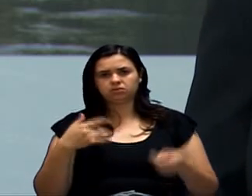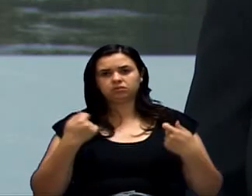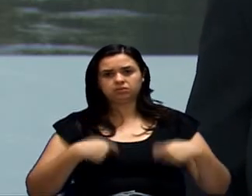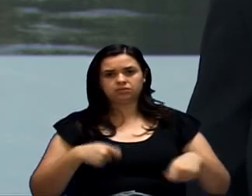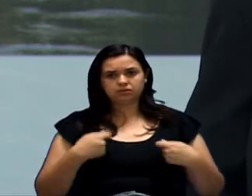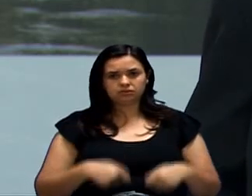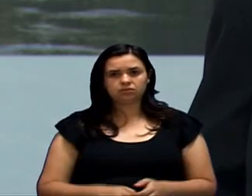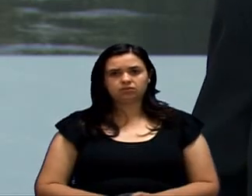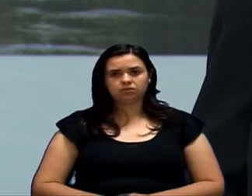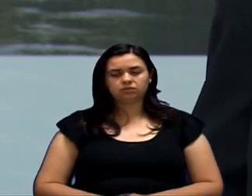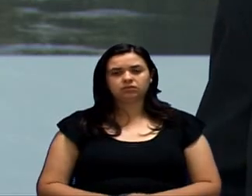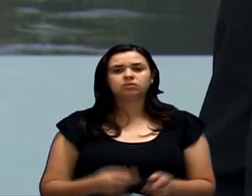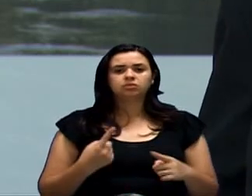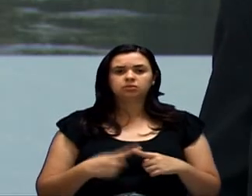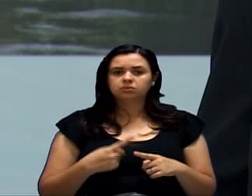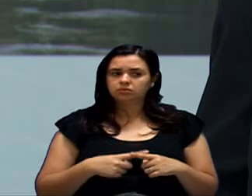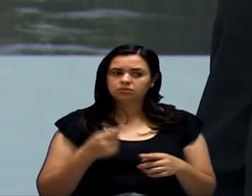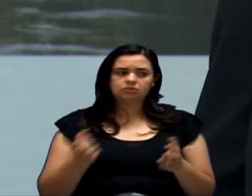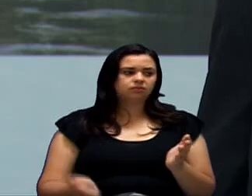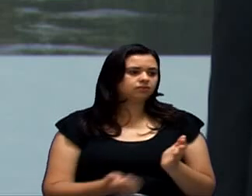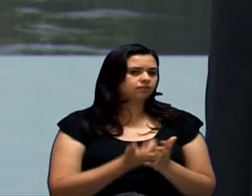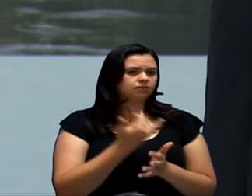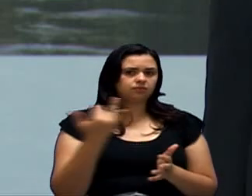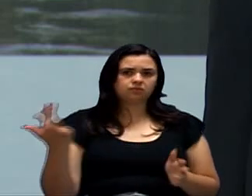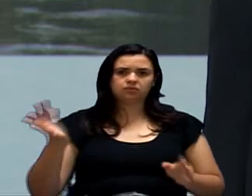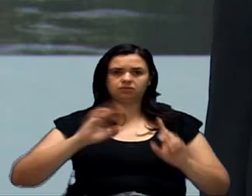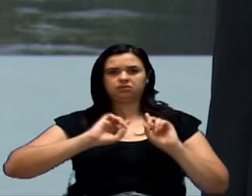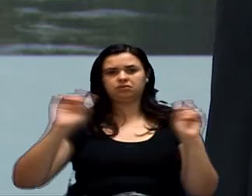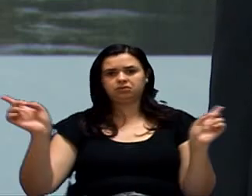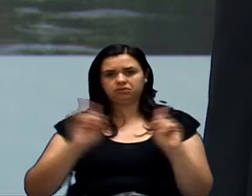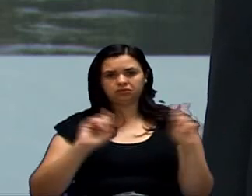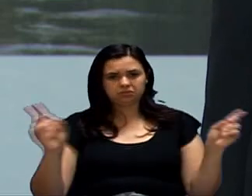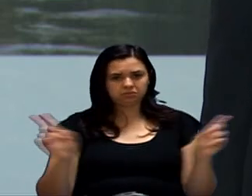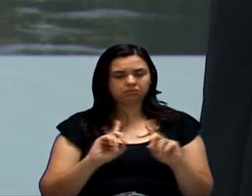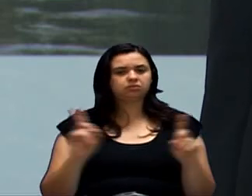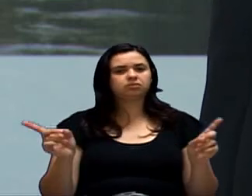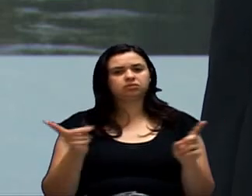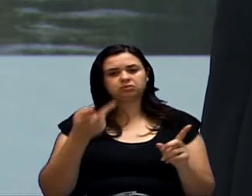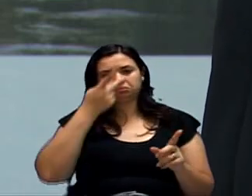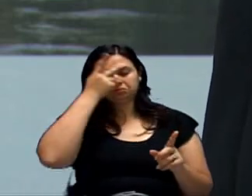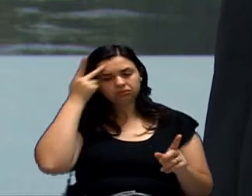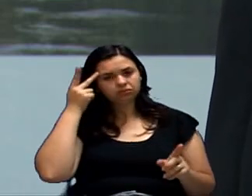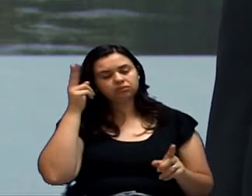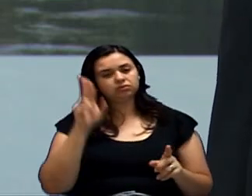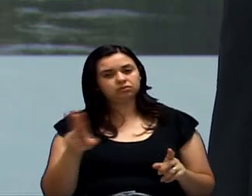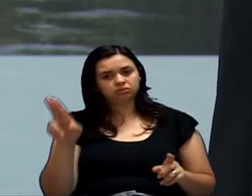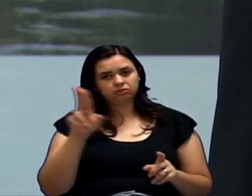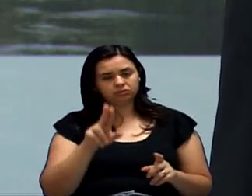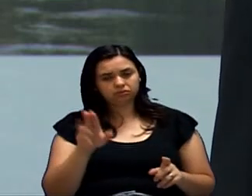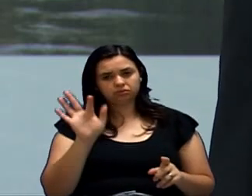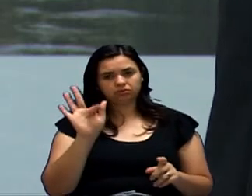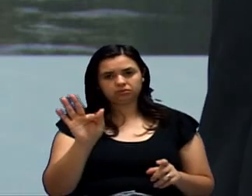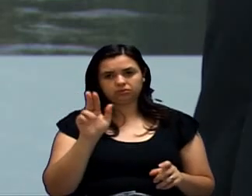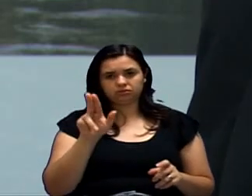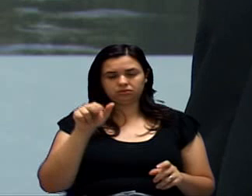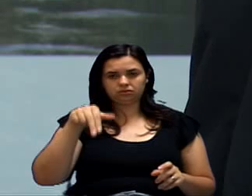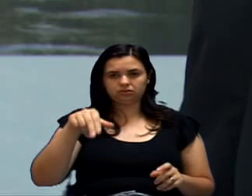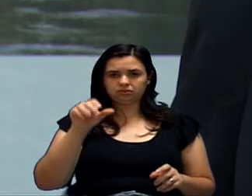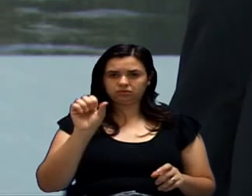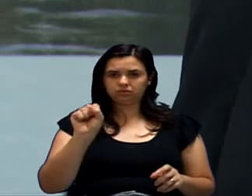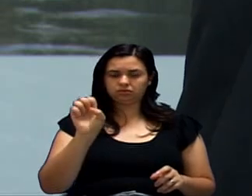Porque nós temos recebido várias reclamações de usuários dizendo que